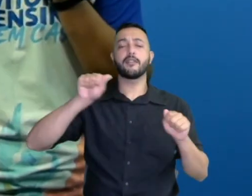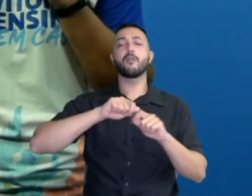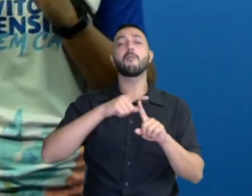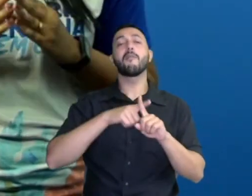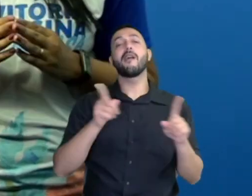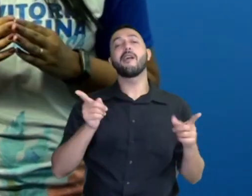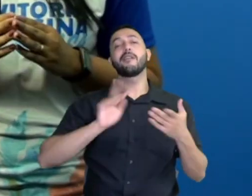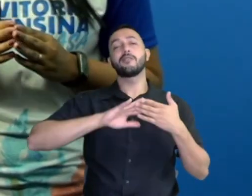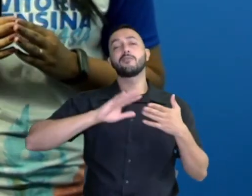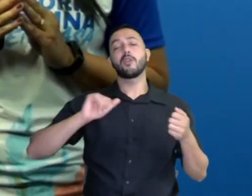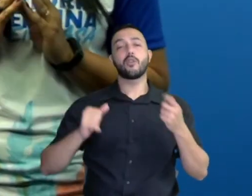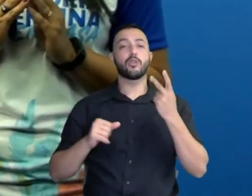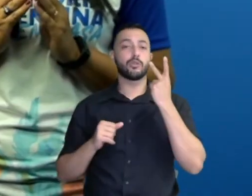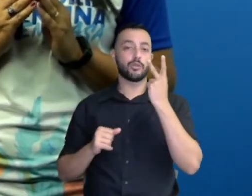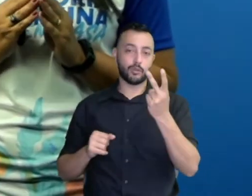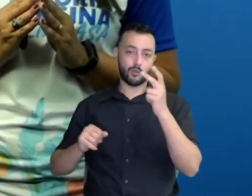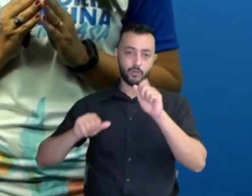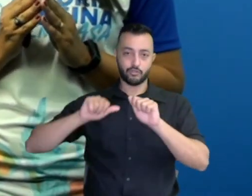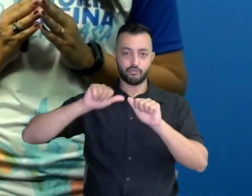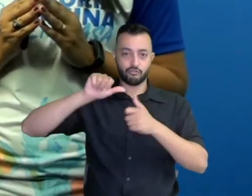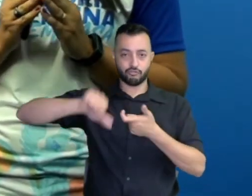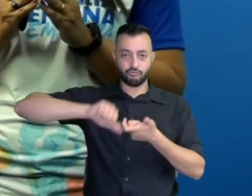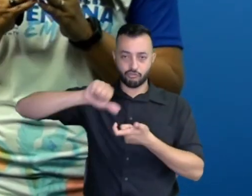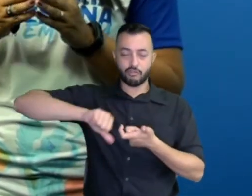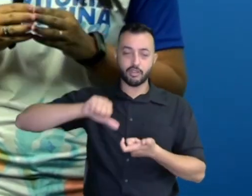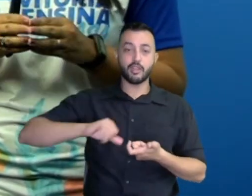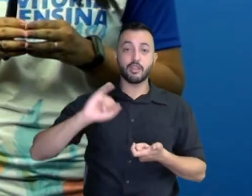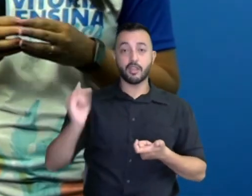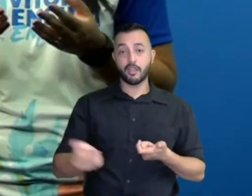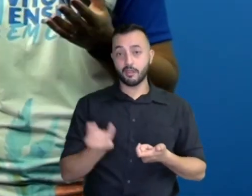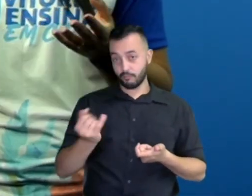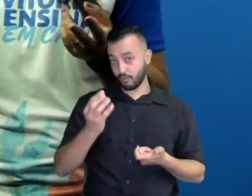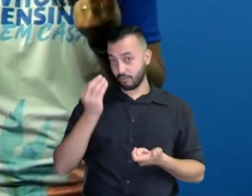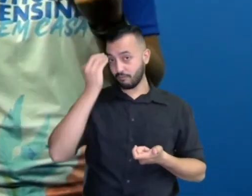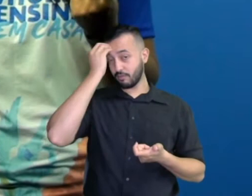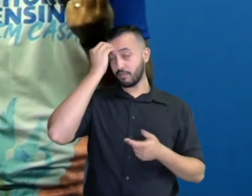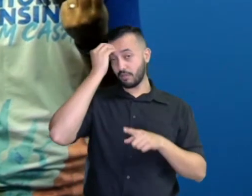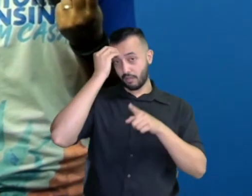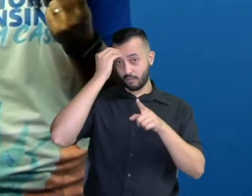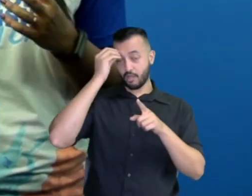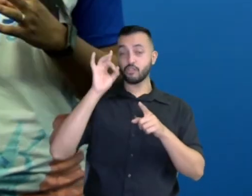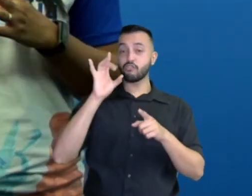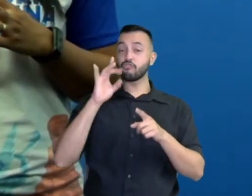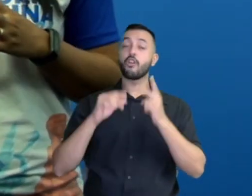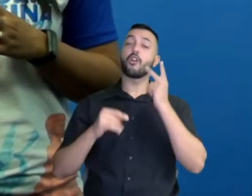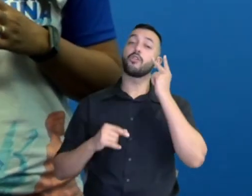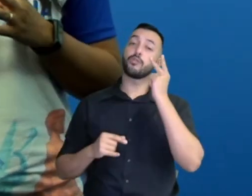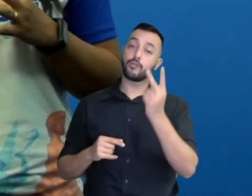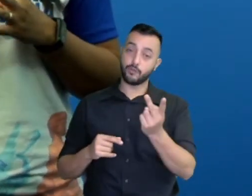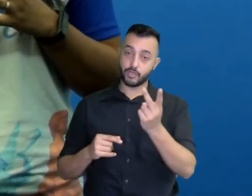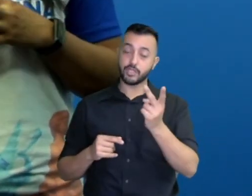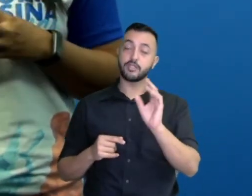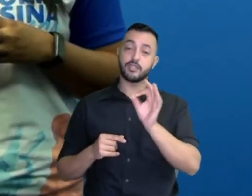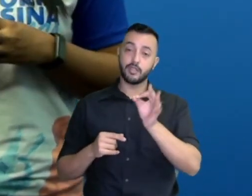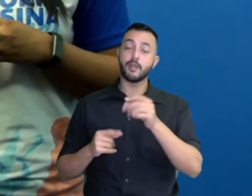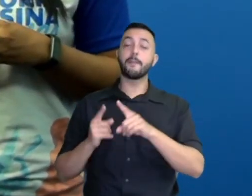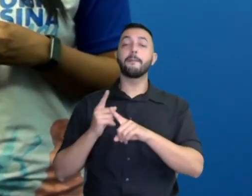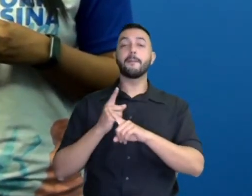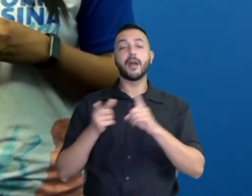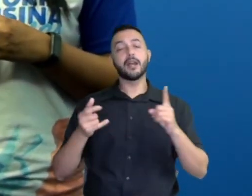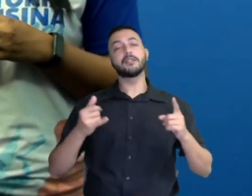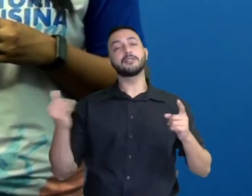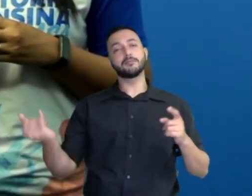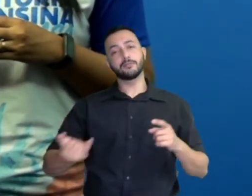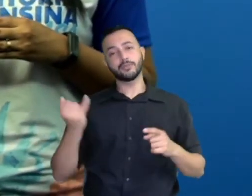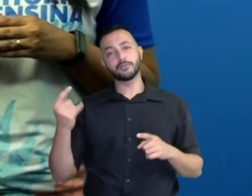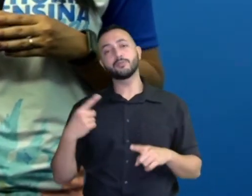existem duas. Então, é importante que vocês gravem isso. É fácil, só são duas, certo? Mas por que é